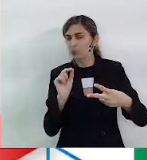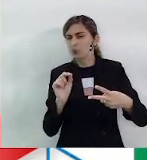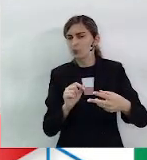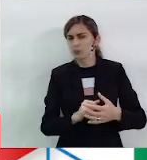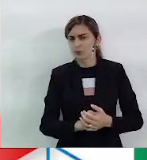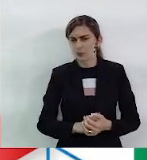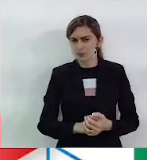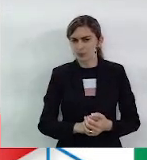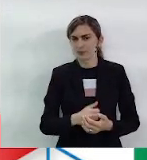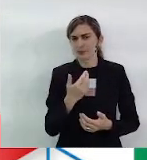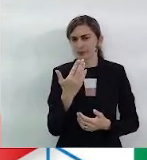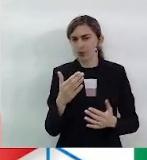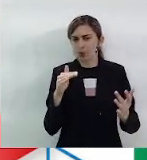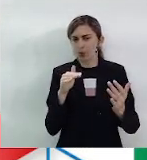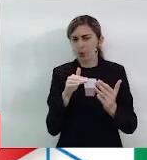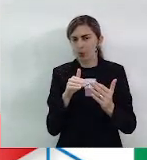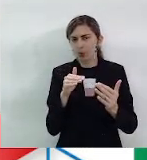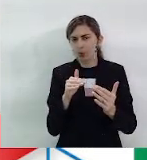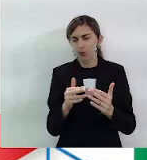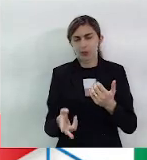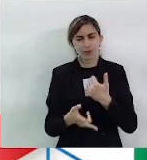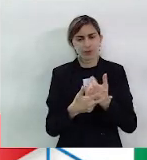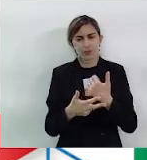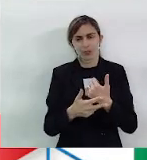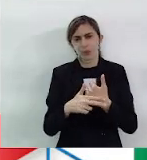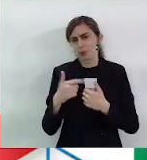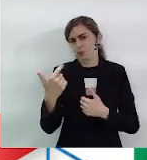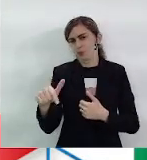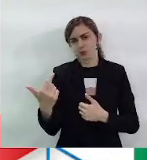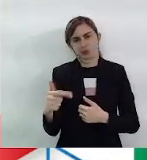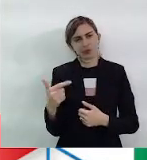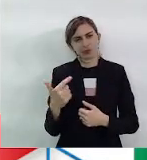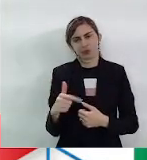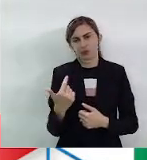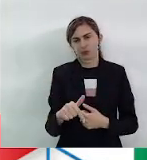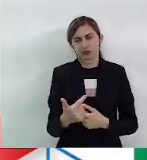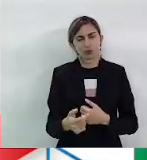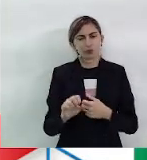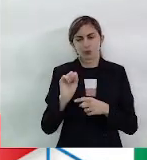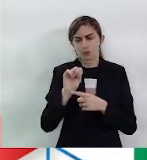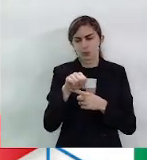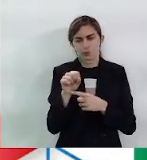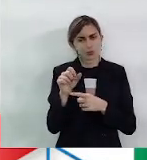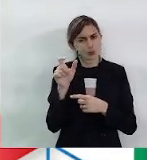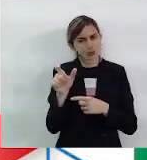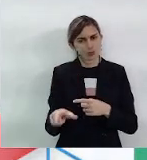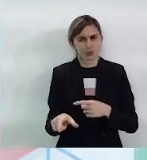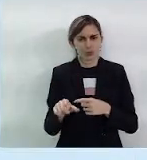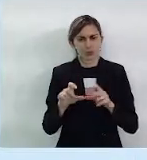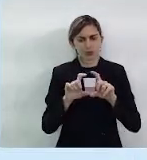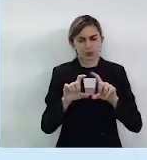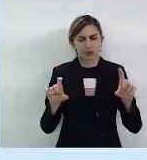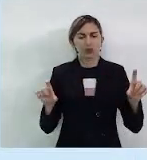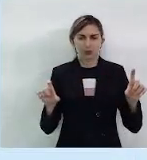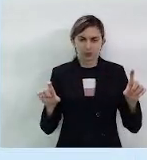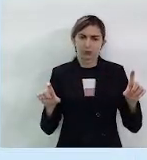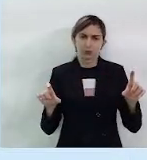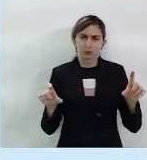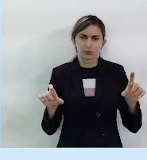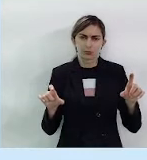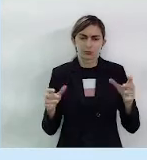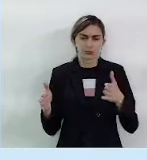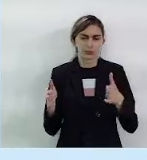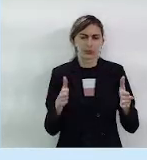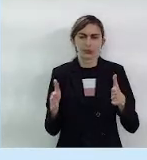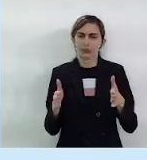seria? A concordância verbal que não ocorreu. O sujeito dessa oração, o sujeito desse período